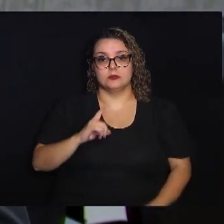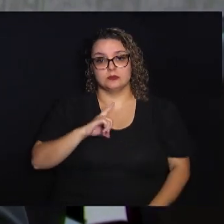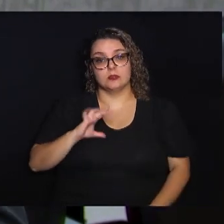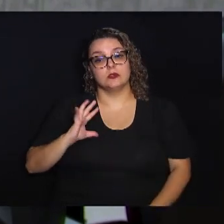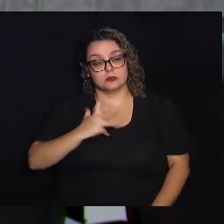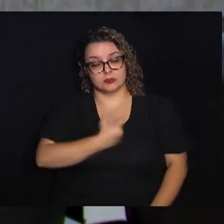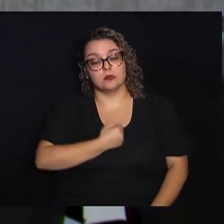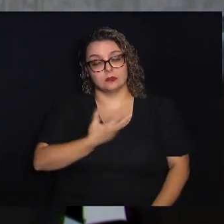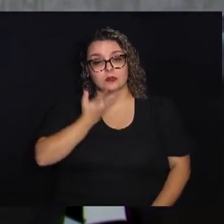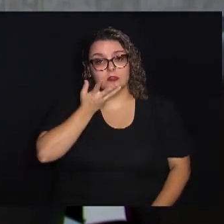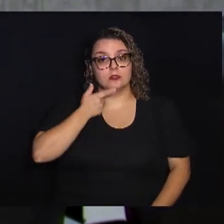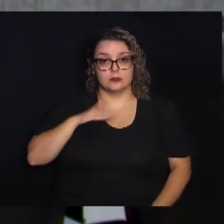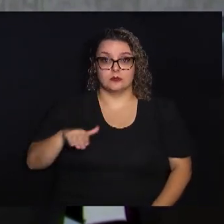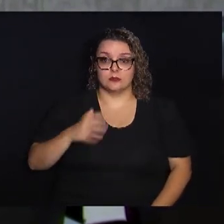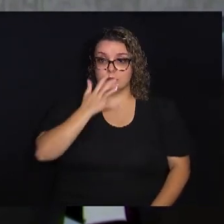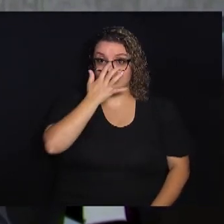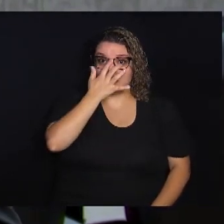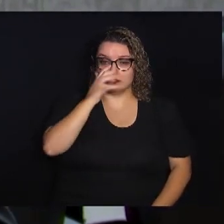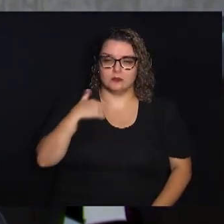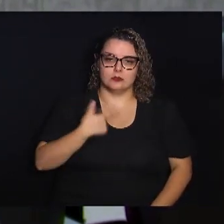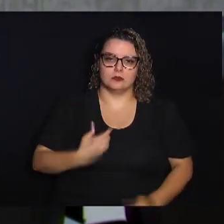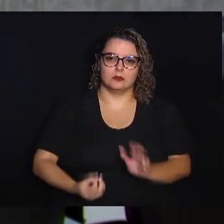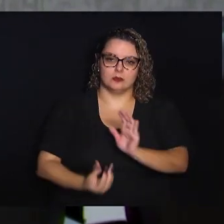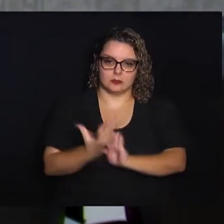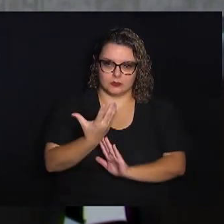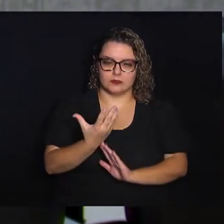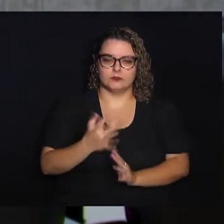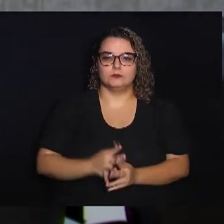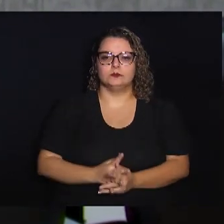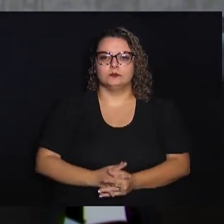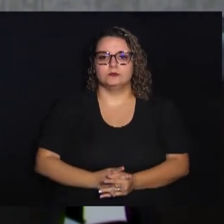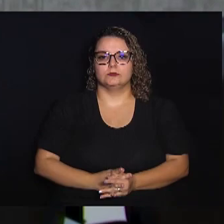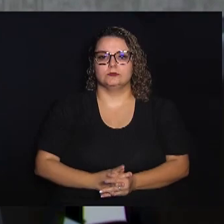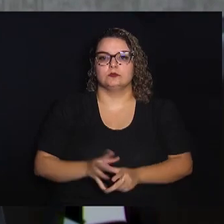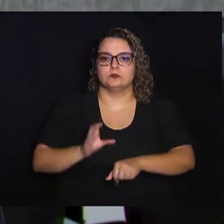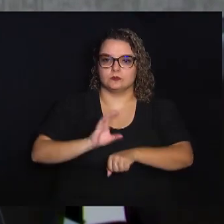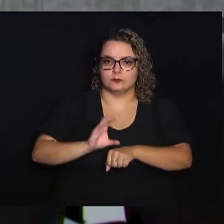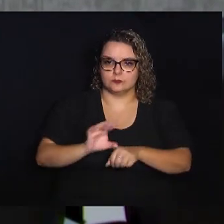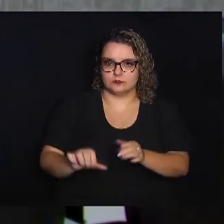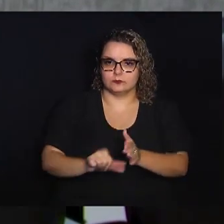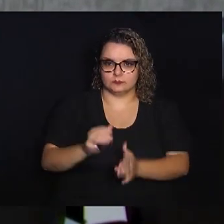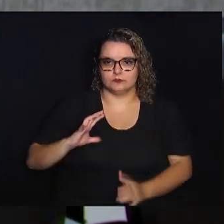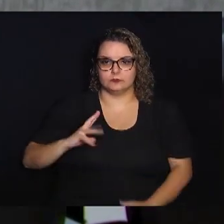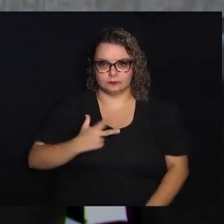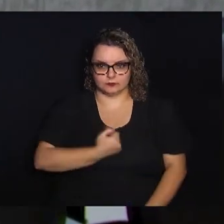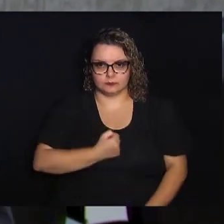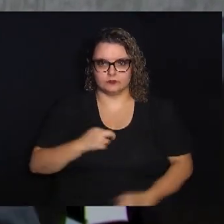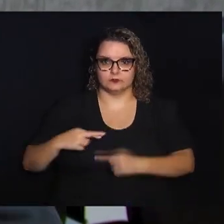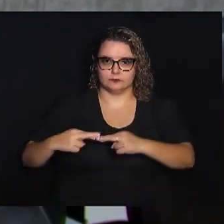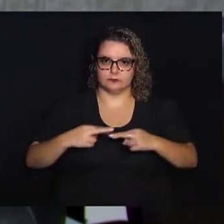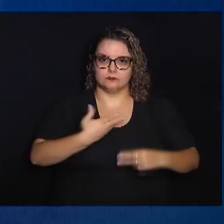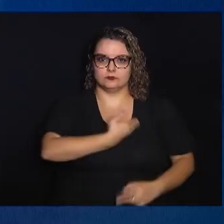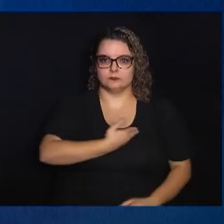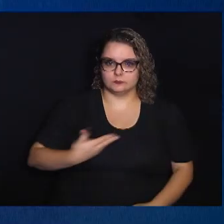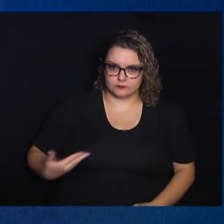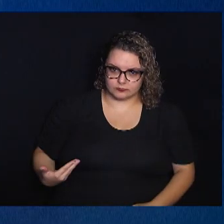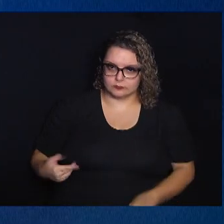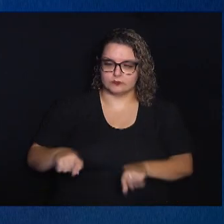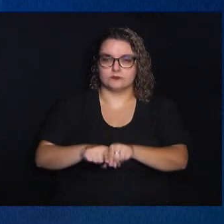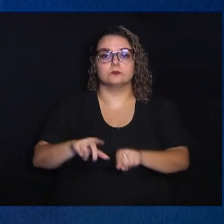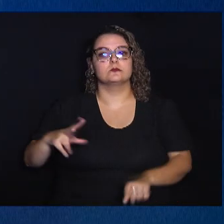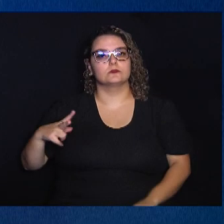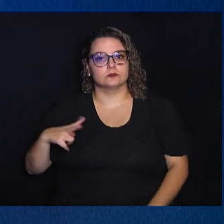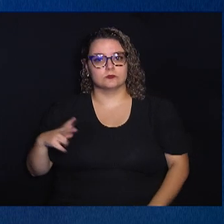Então, a gente instituiu esse curso de primeiros socorros, tanto na rede pública quanto na rede particular. A